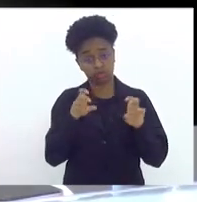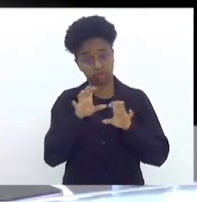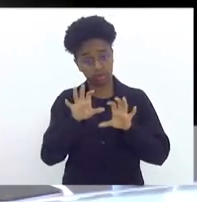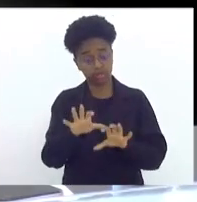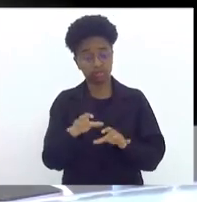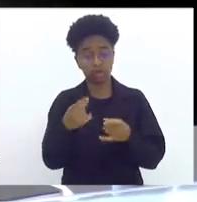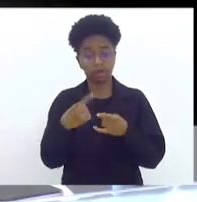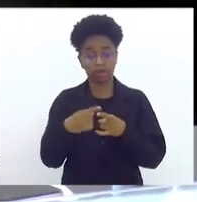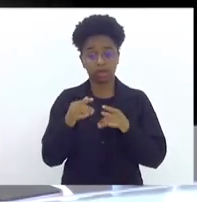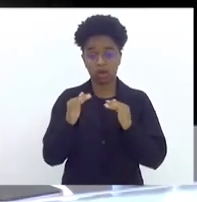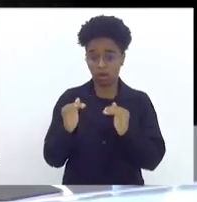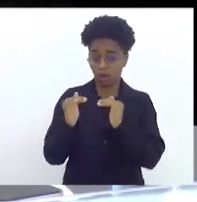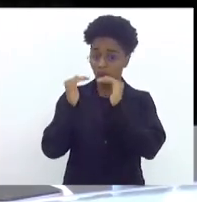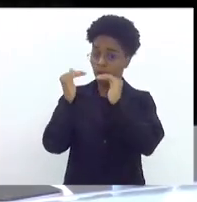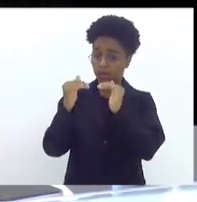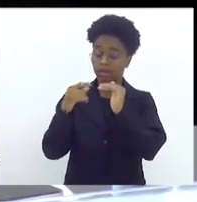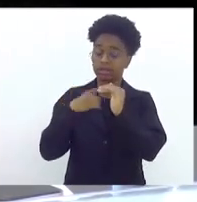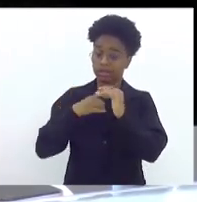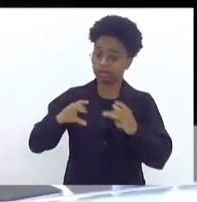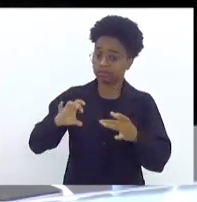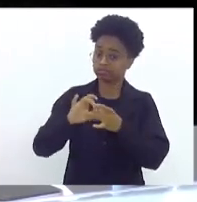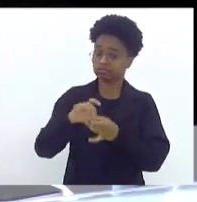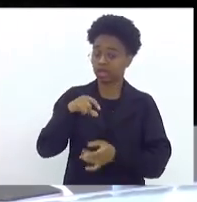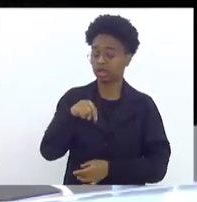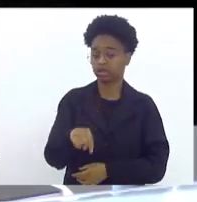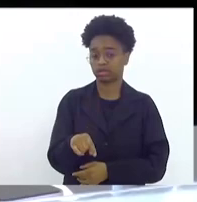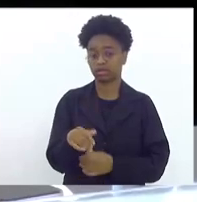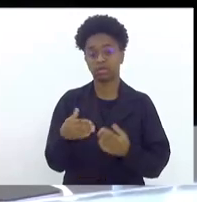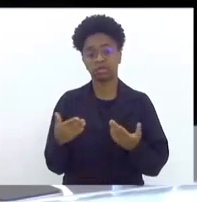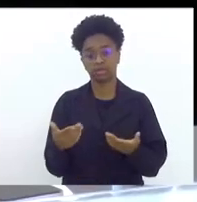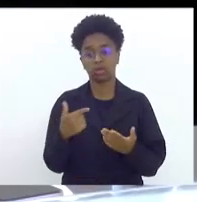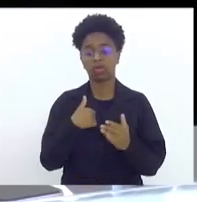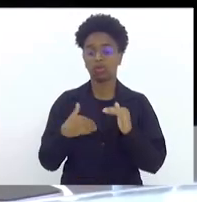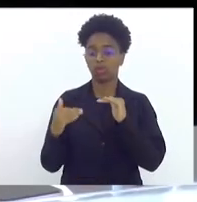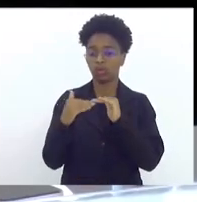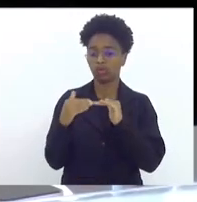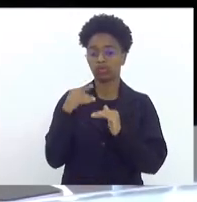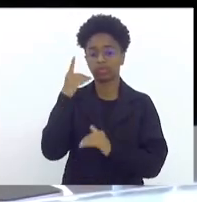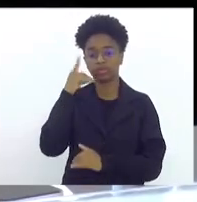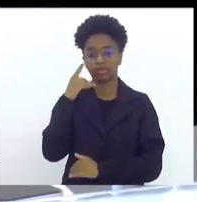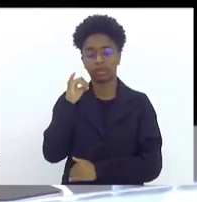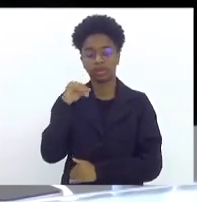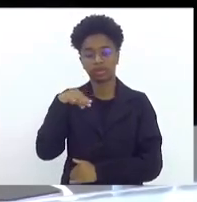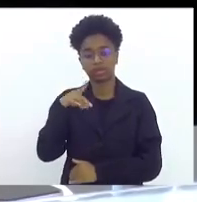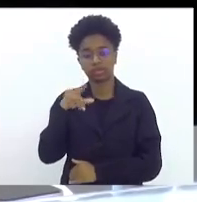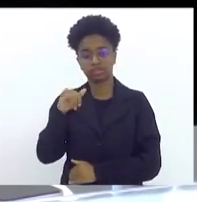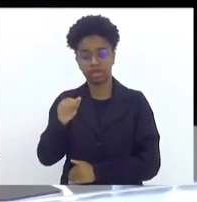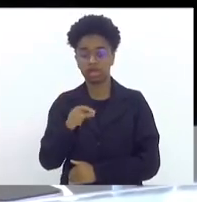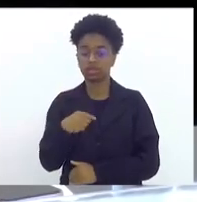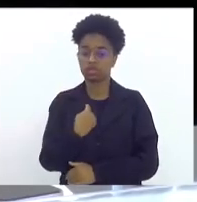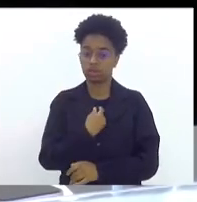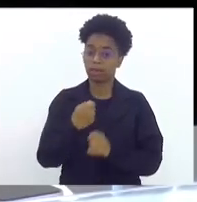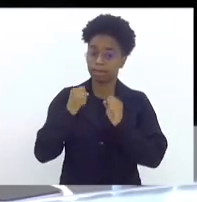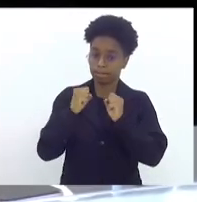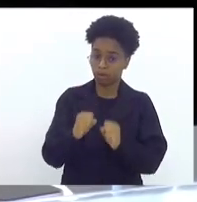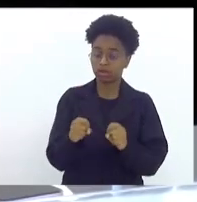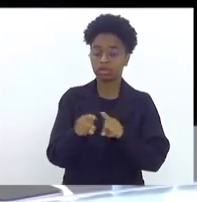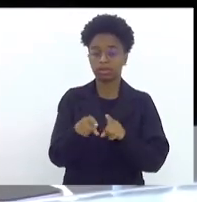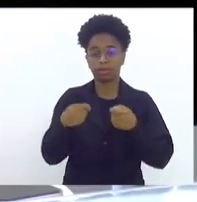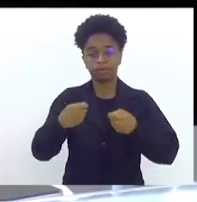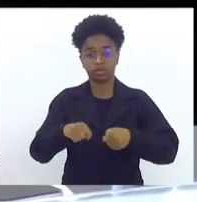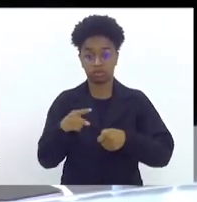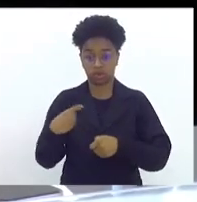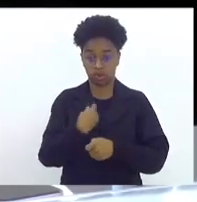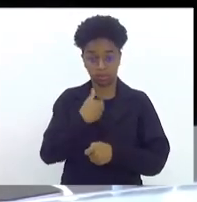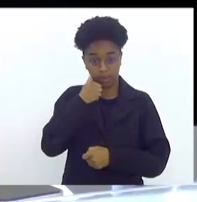carga de honra tá colocada aqui e eu concordando muito com a deputada Índia a gente pode Deve nos enquanto